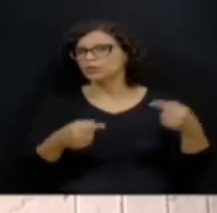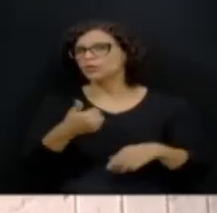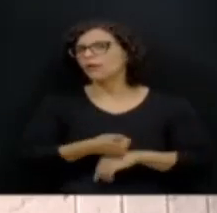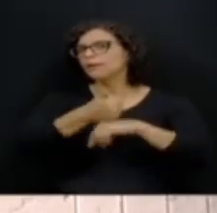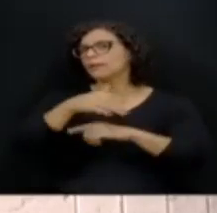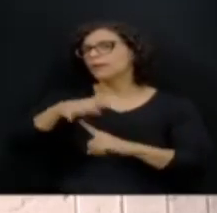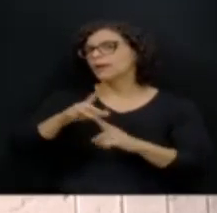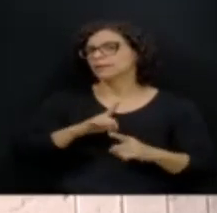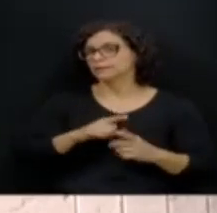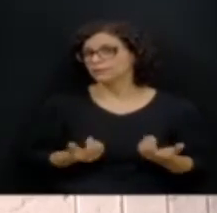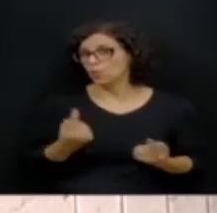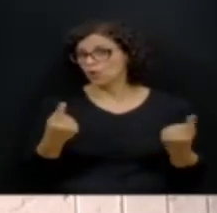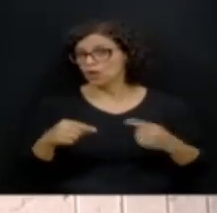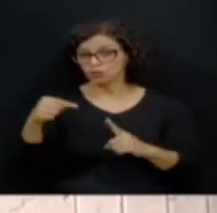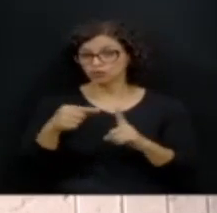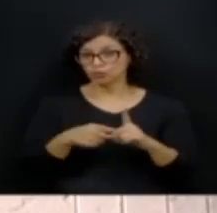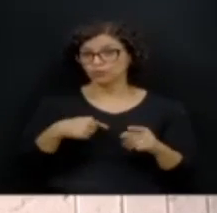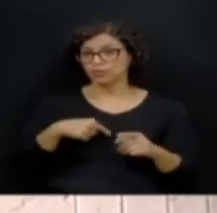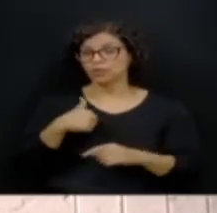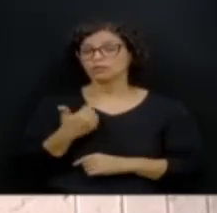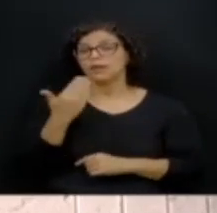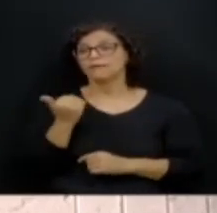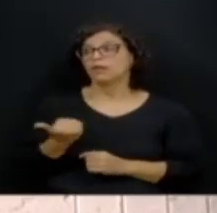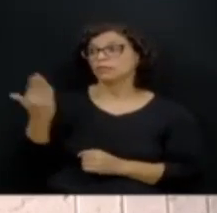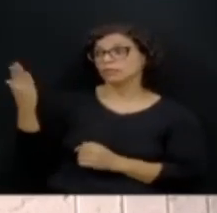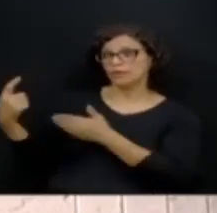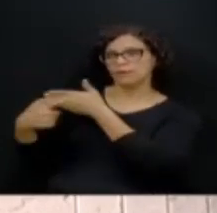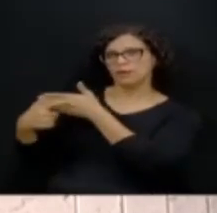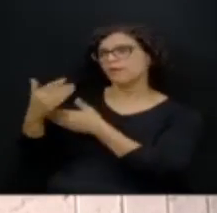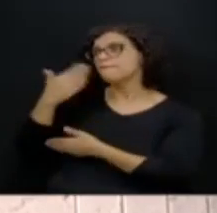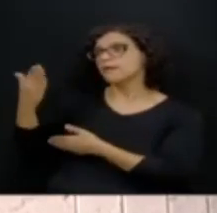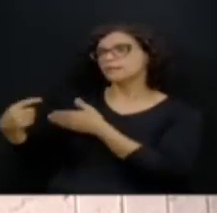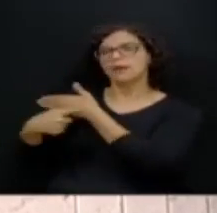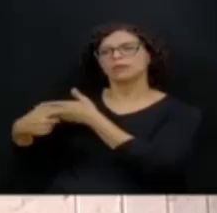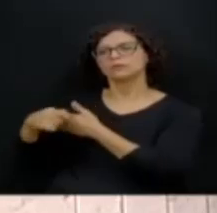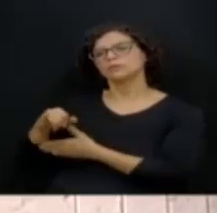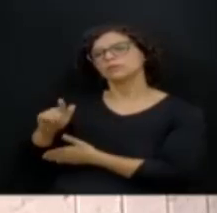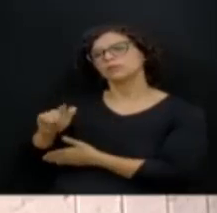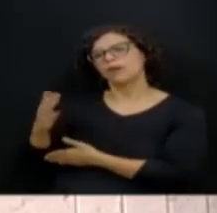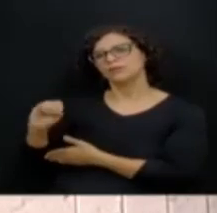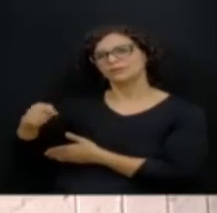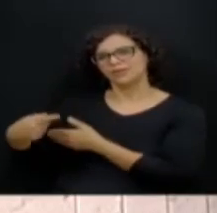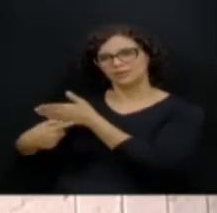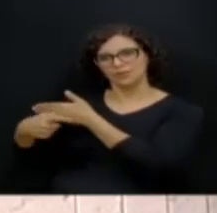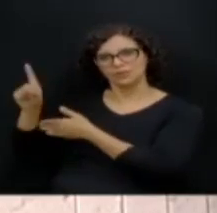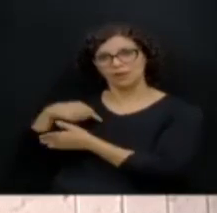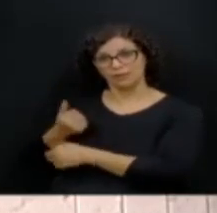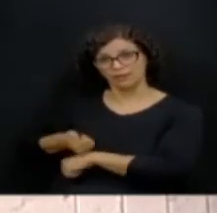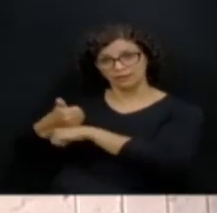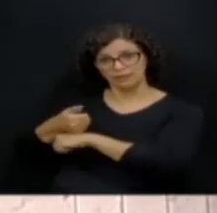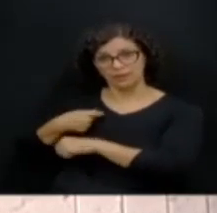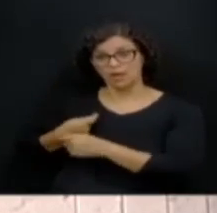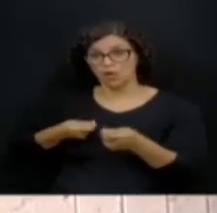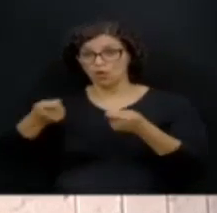o Estado do Paraná? Quem que está ali do lado da rua, no Palácio do Iguaçu? Se ele dirige